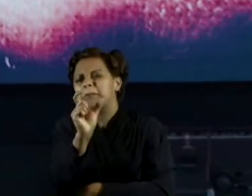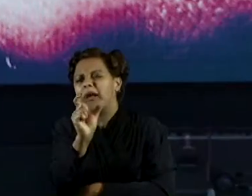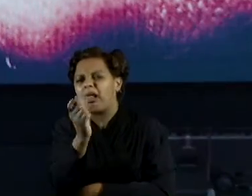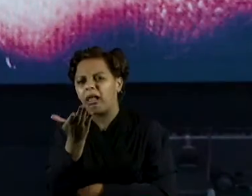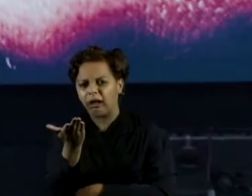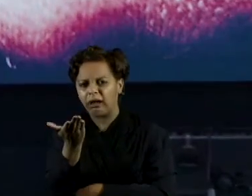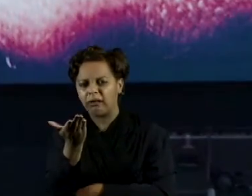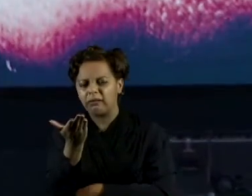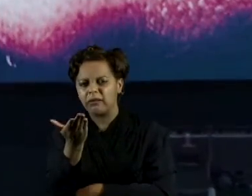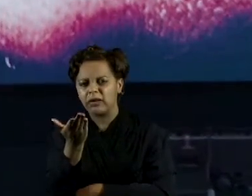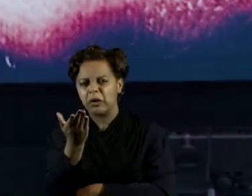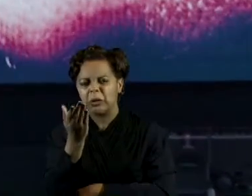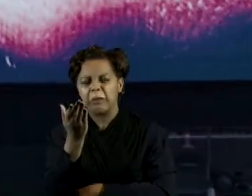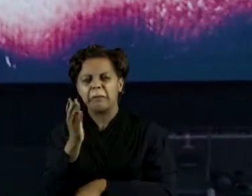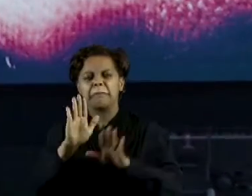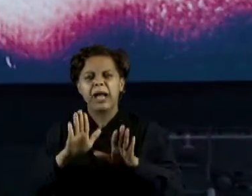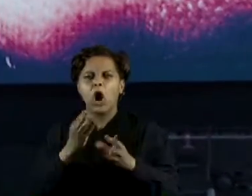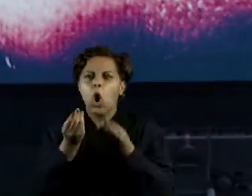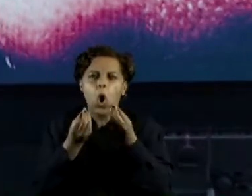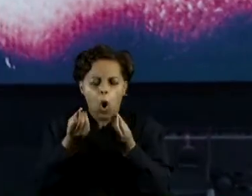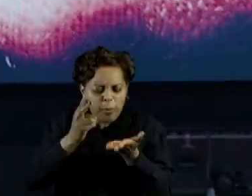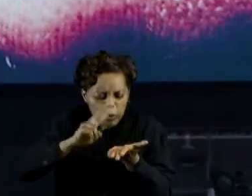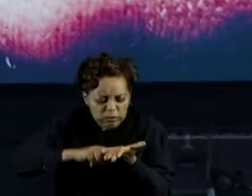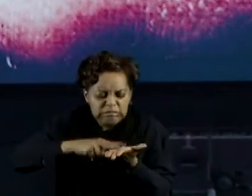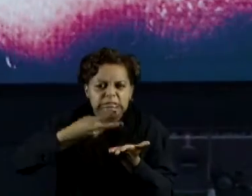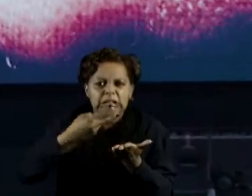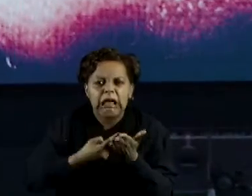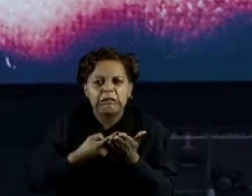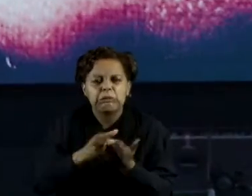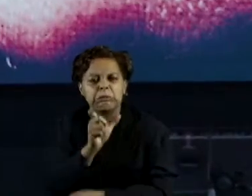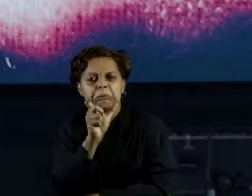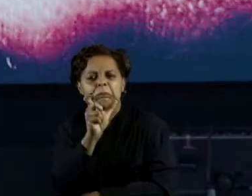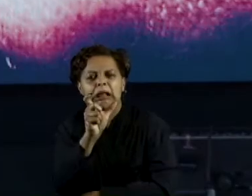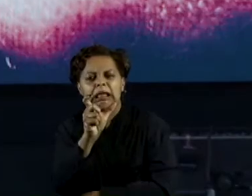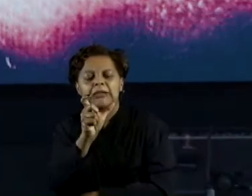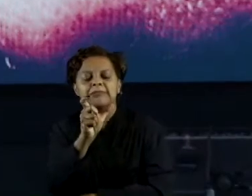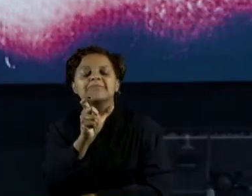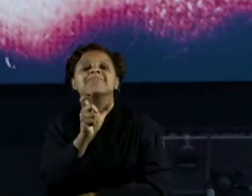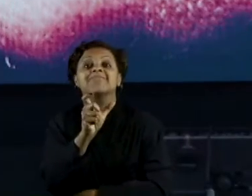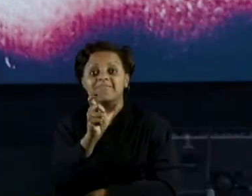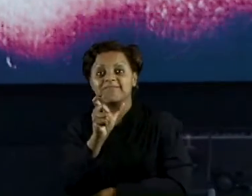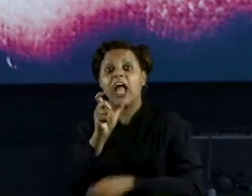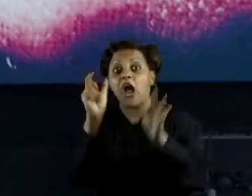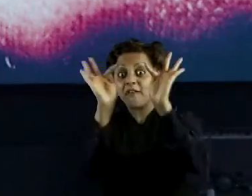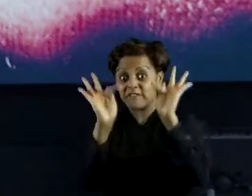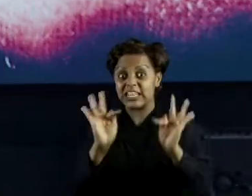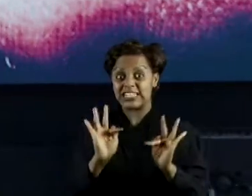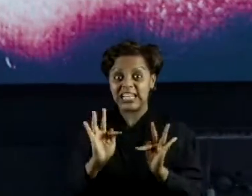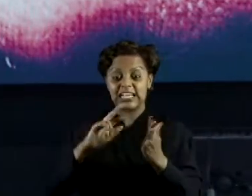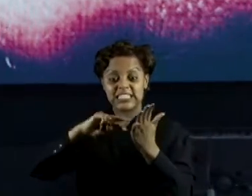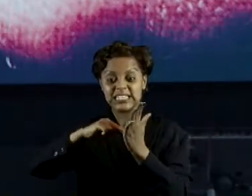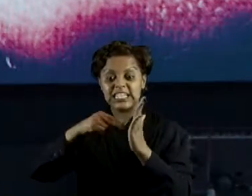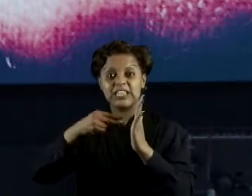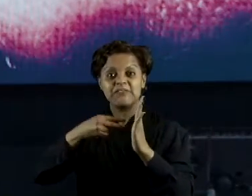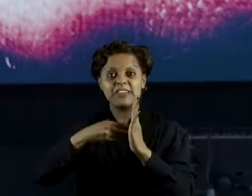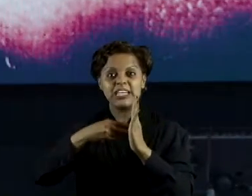É uma palavra que é traduzida por a razão de existir. o